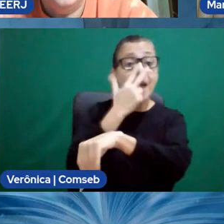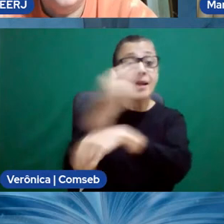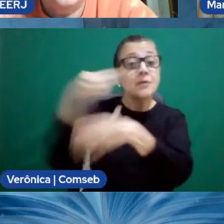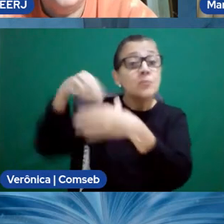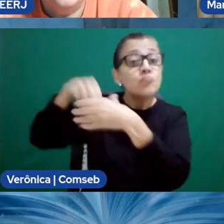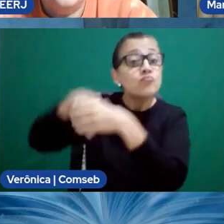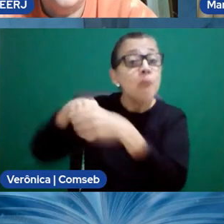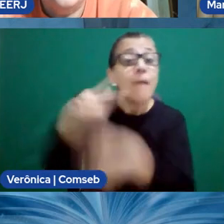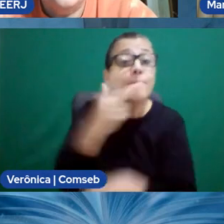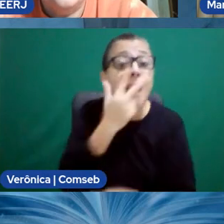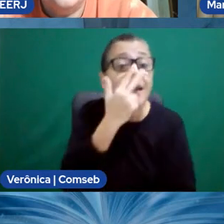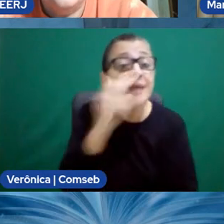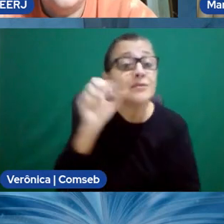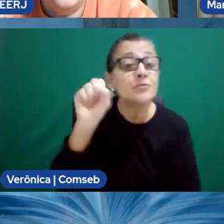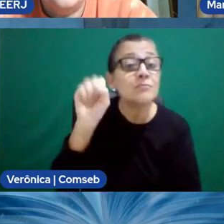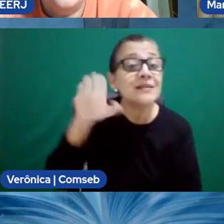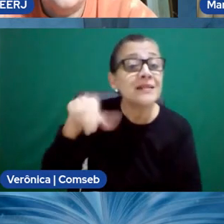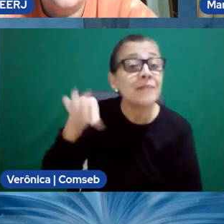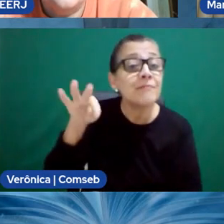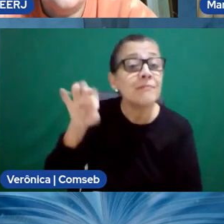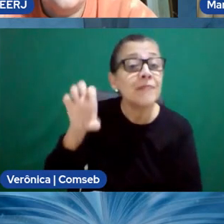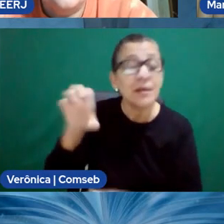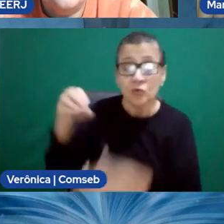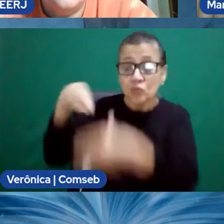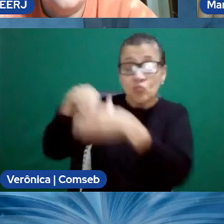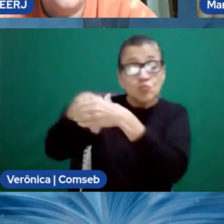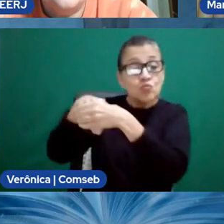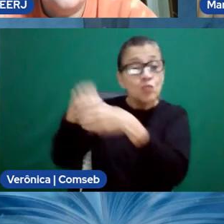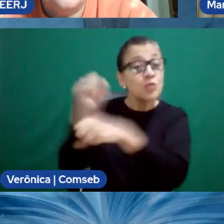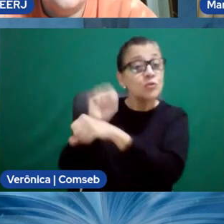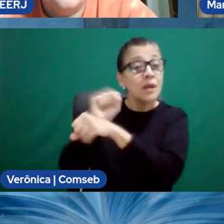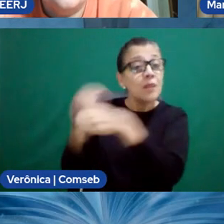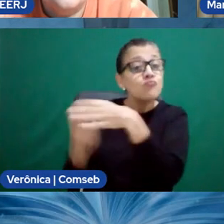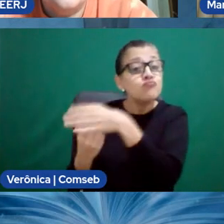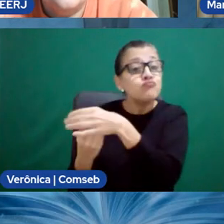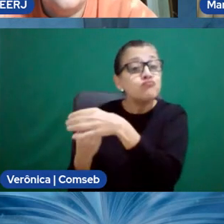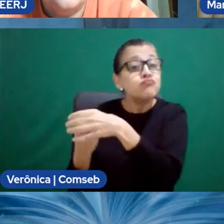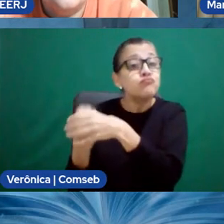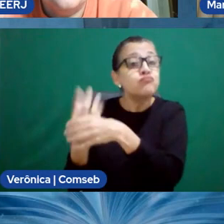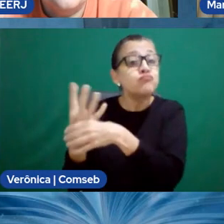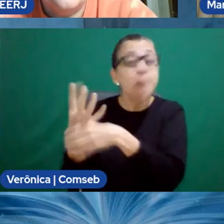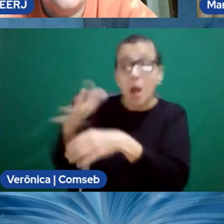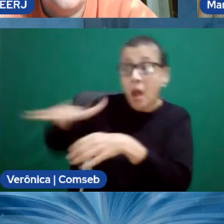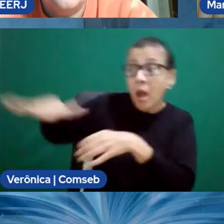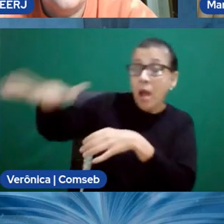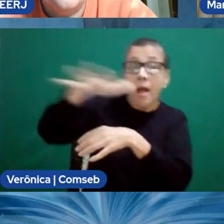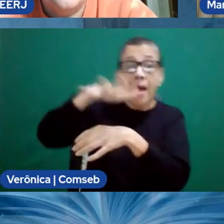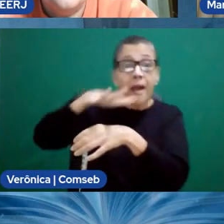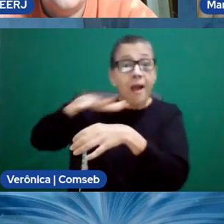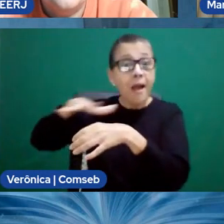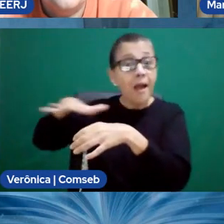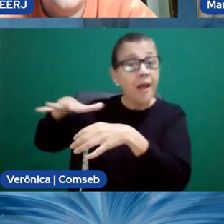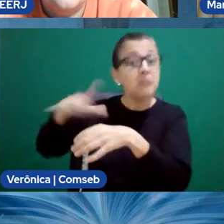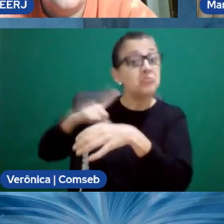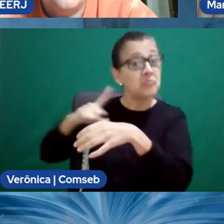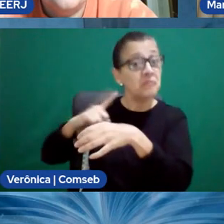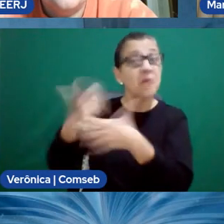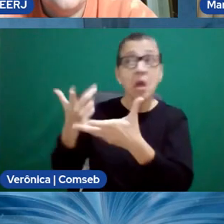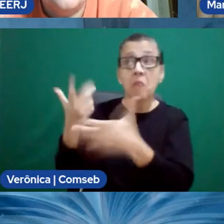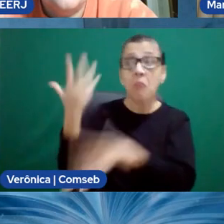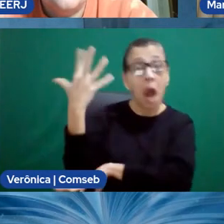semente, esperando a germinação. Quando encontra um ambiente propício, como a árvore brônquica, com a sua temperatura,